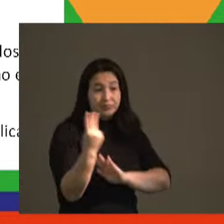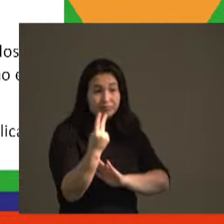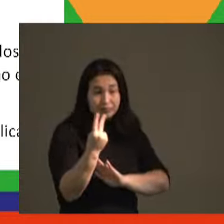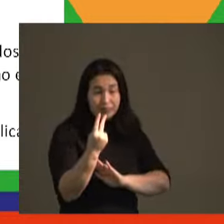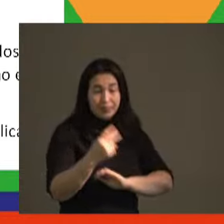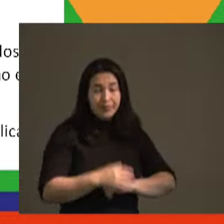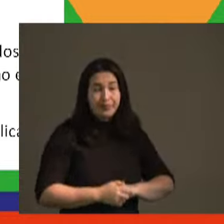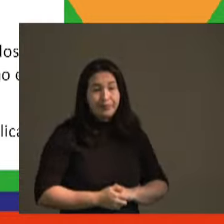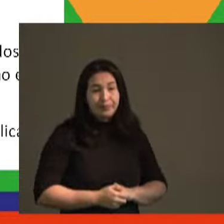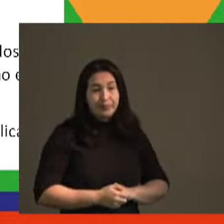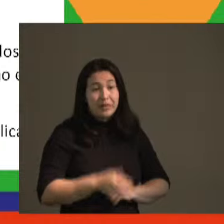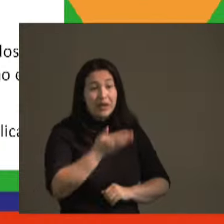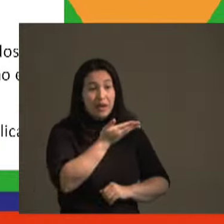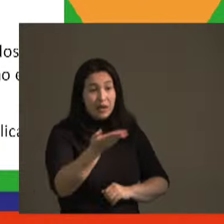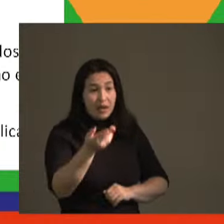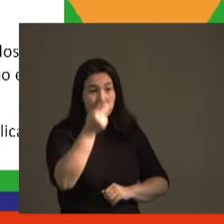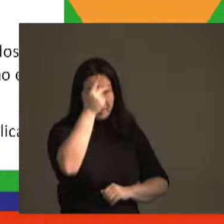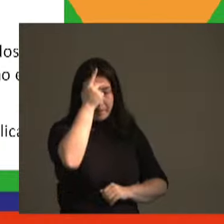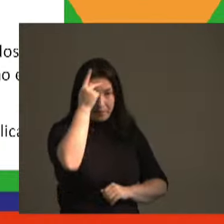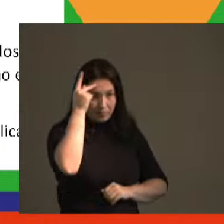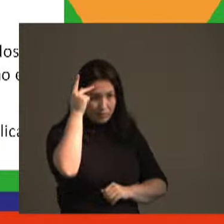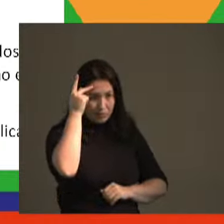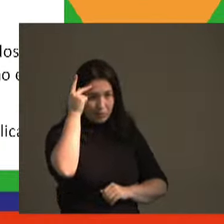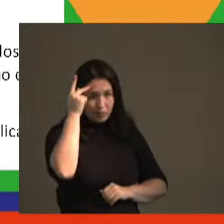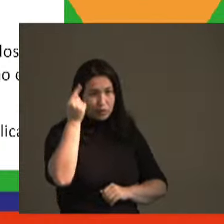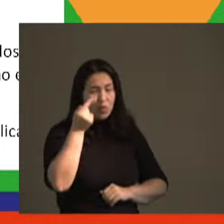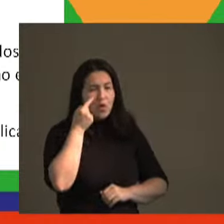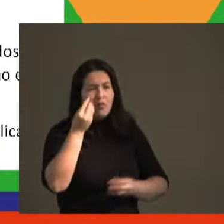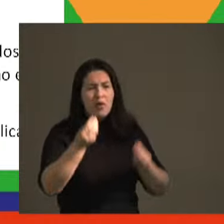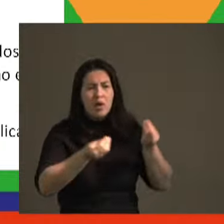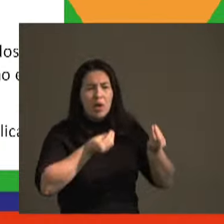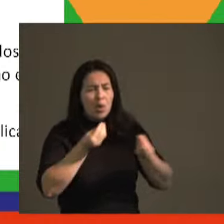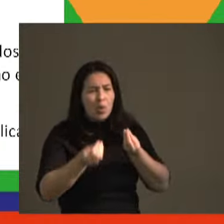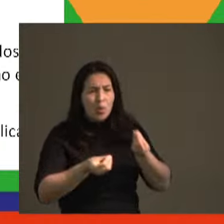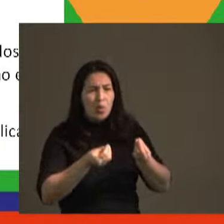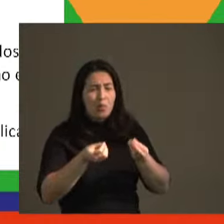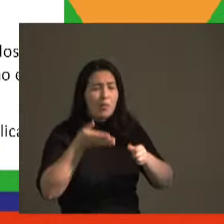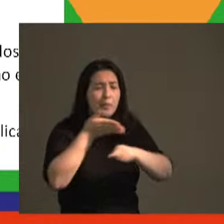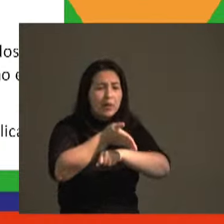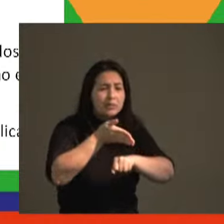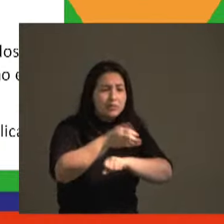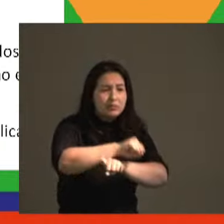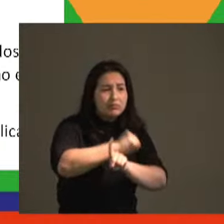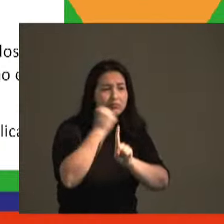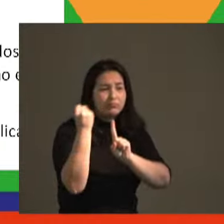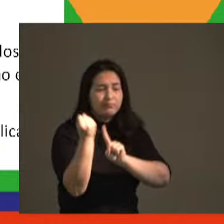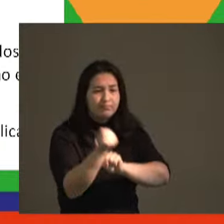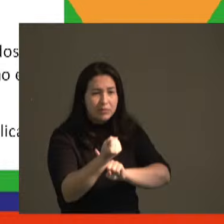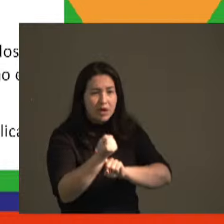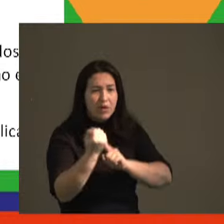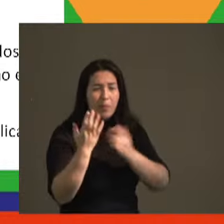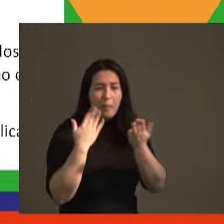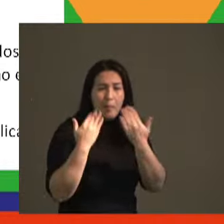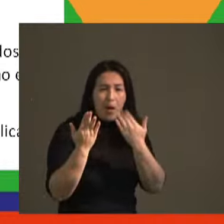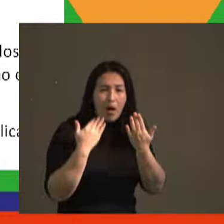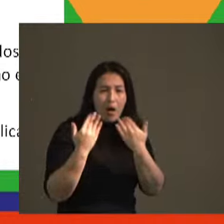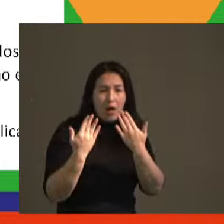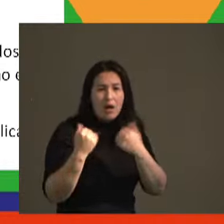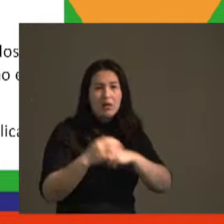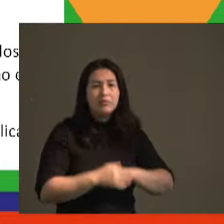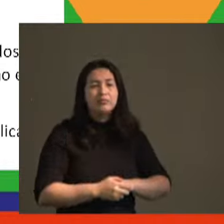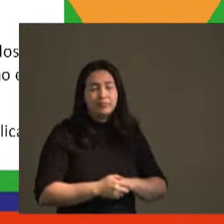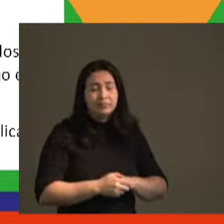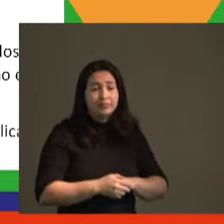Comitê Gestor da CIDPD fomentará, no âmbito de suas competências, a participação social, o diálogo interfederativo e